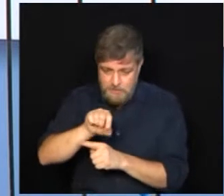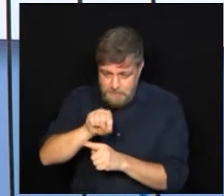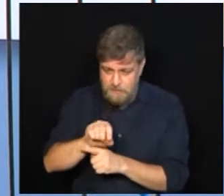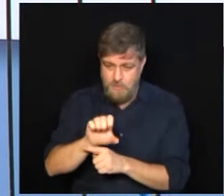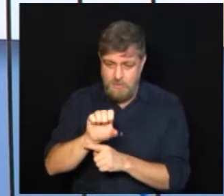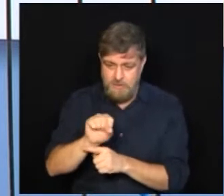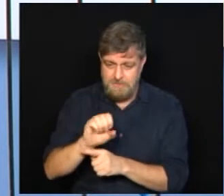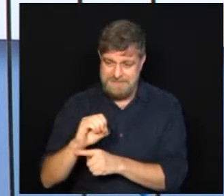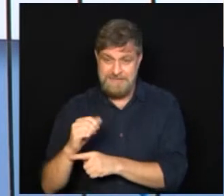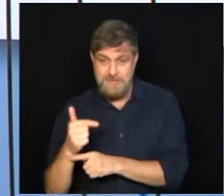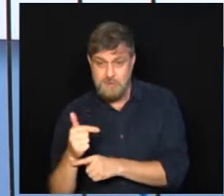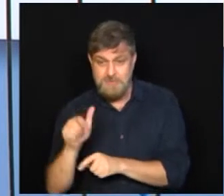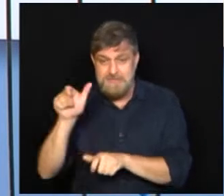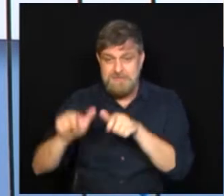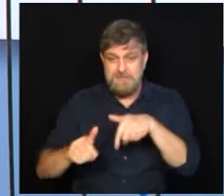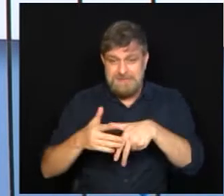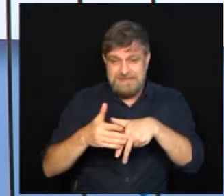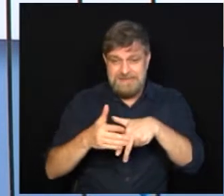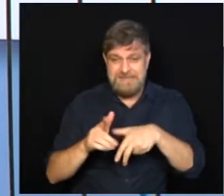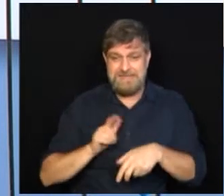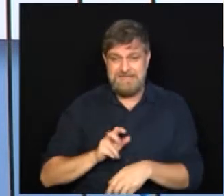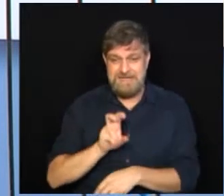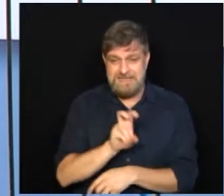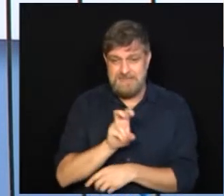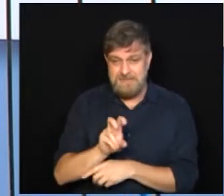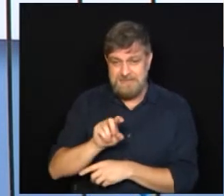1.878.802 casos da doença e